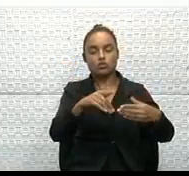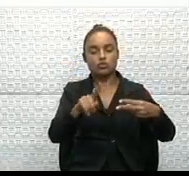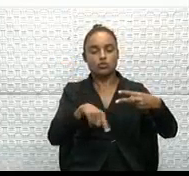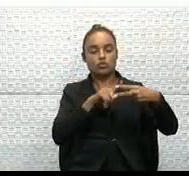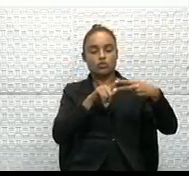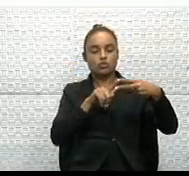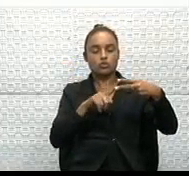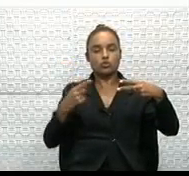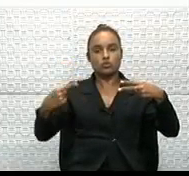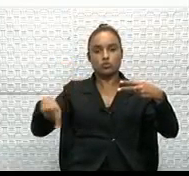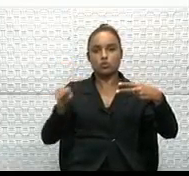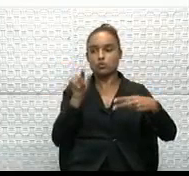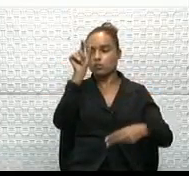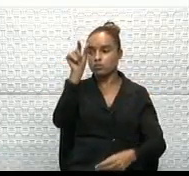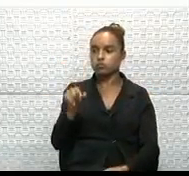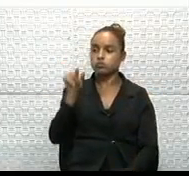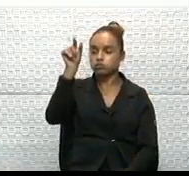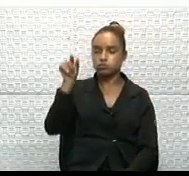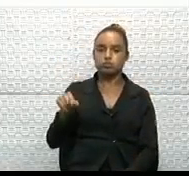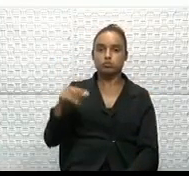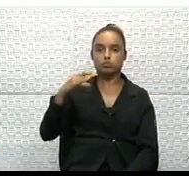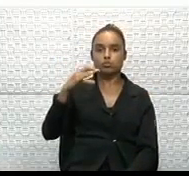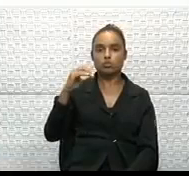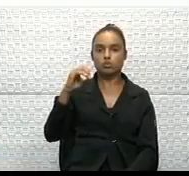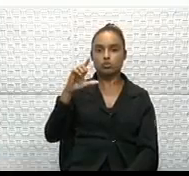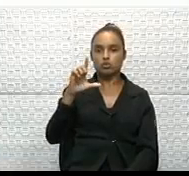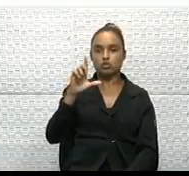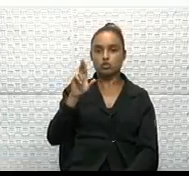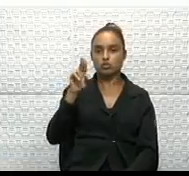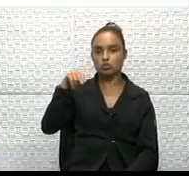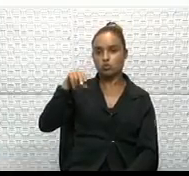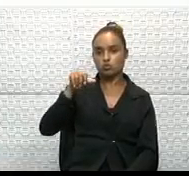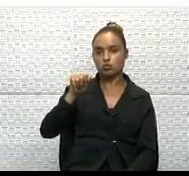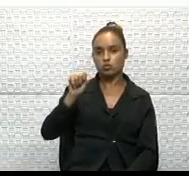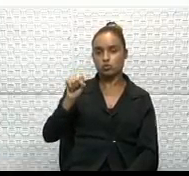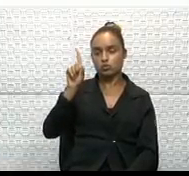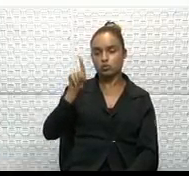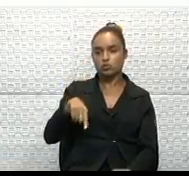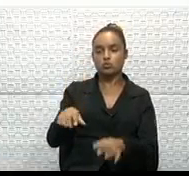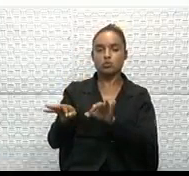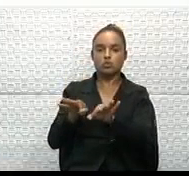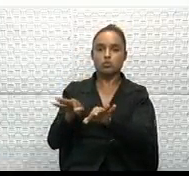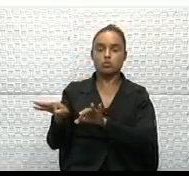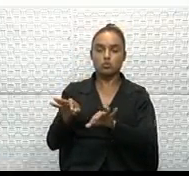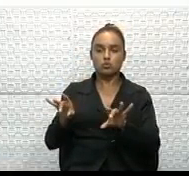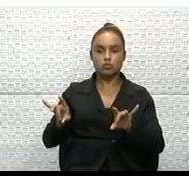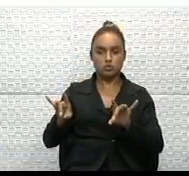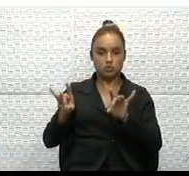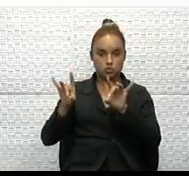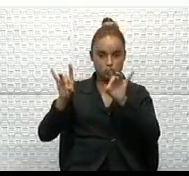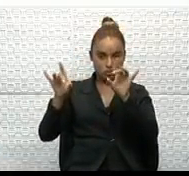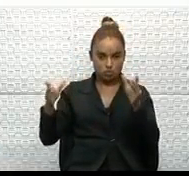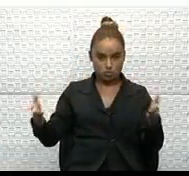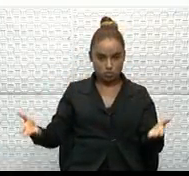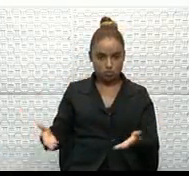duas últimas colunas são as colunas que trataremos